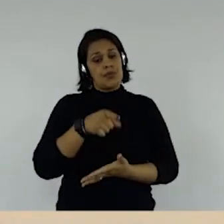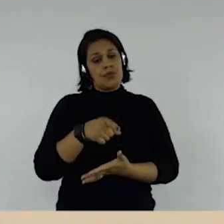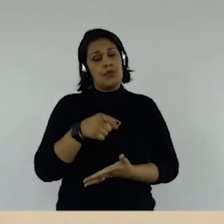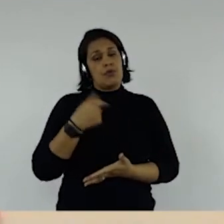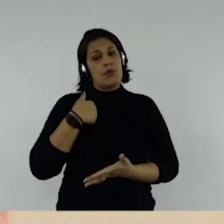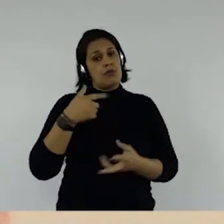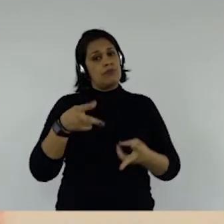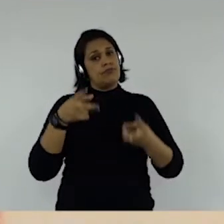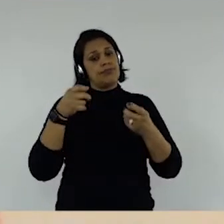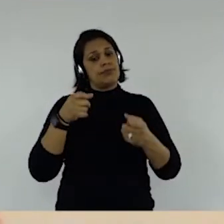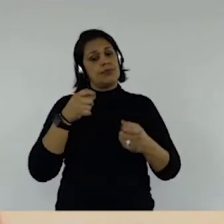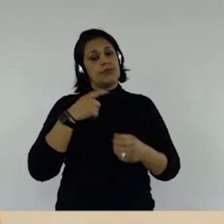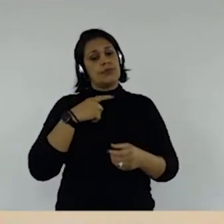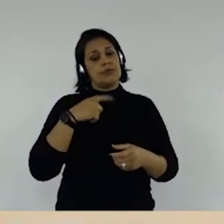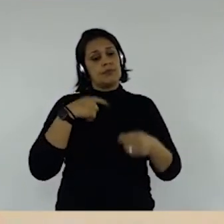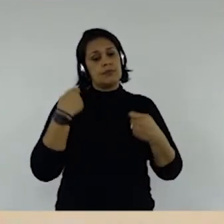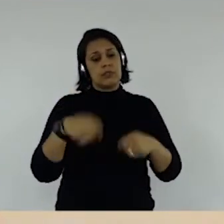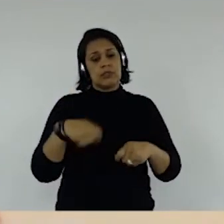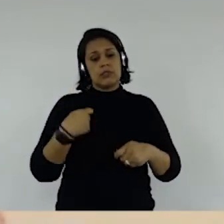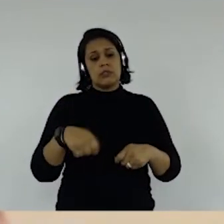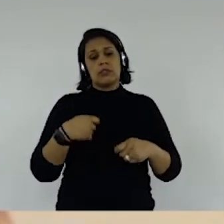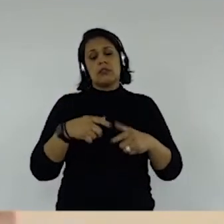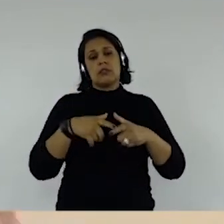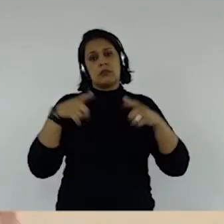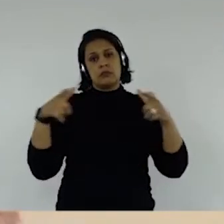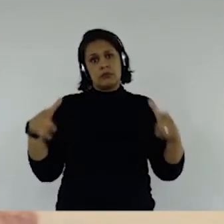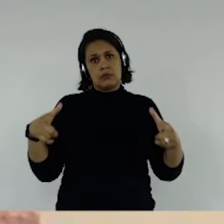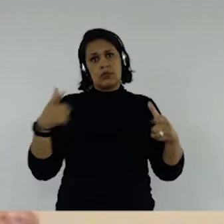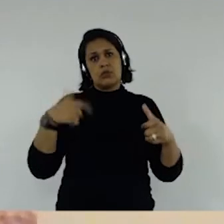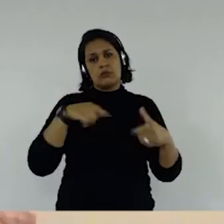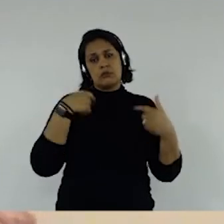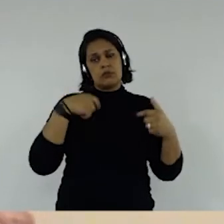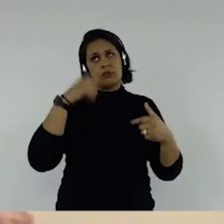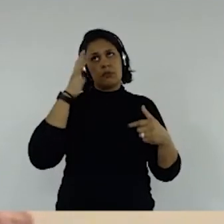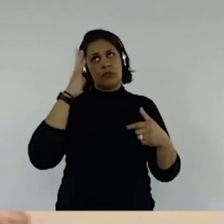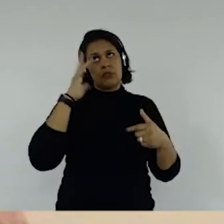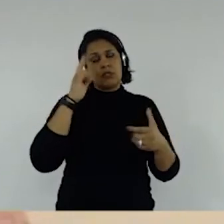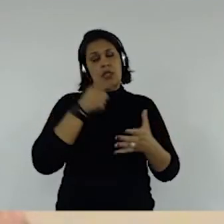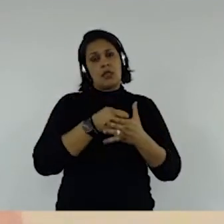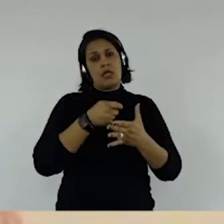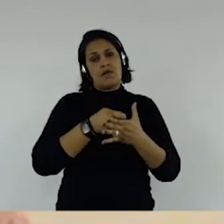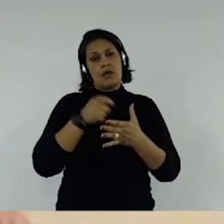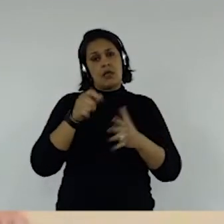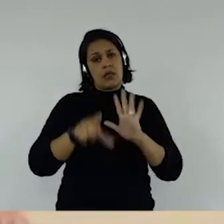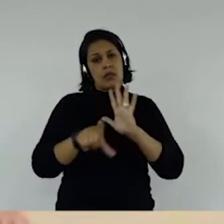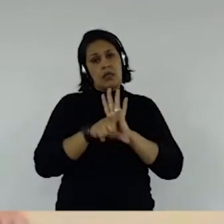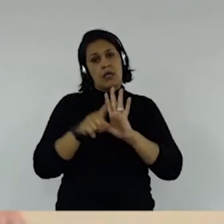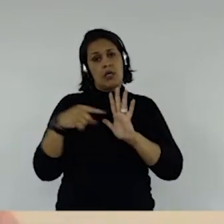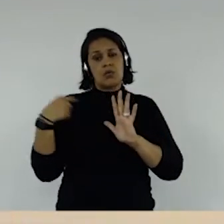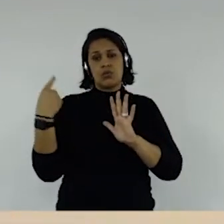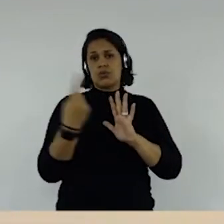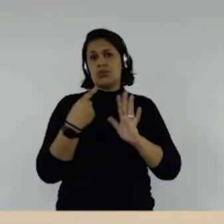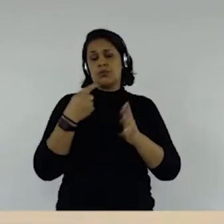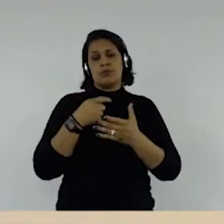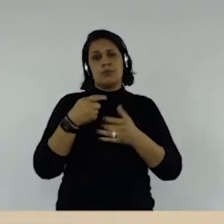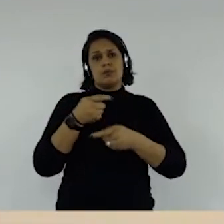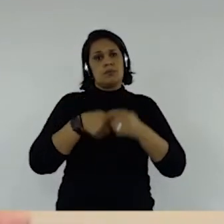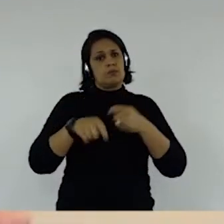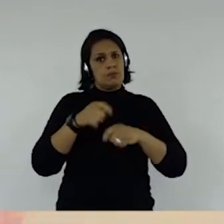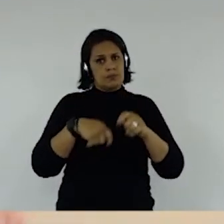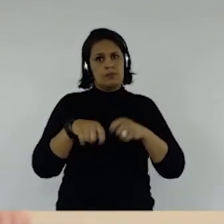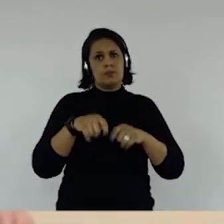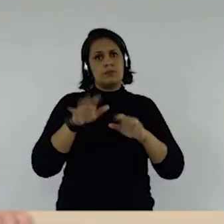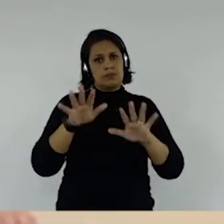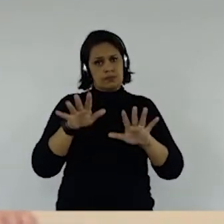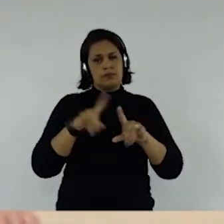ver, deve haver um espaço maior para pensarmos em um dever legal de renegociar, apesar de